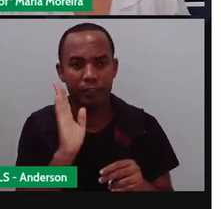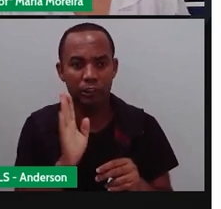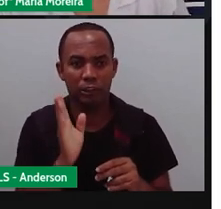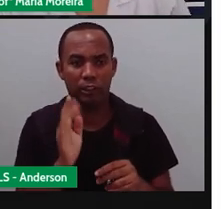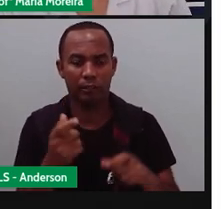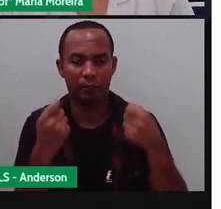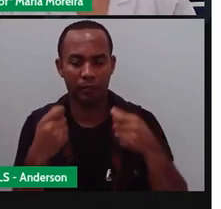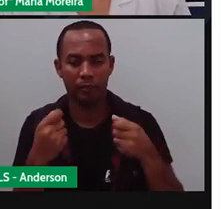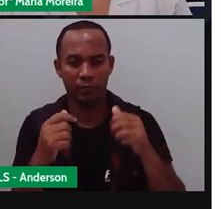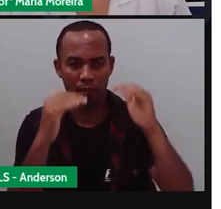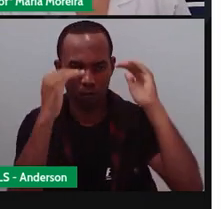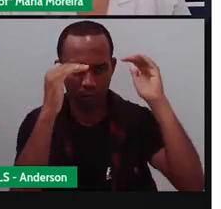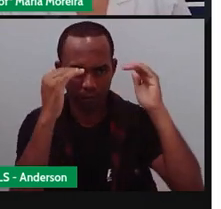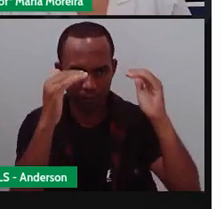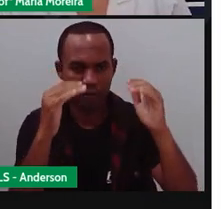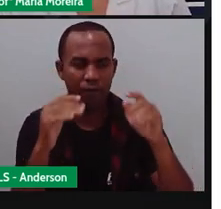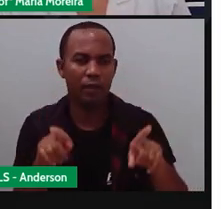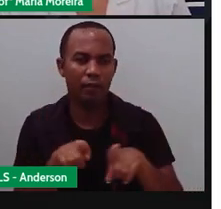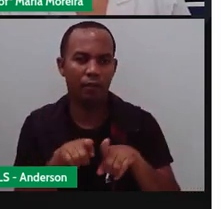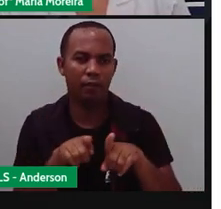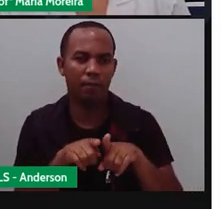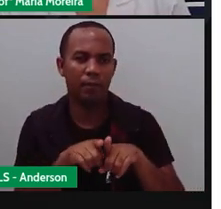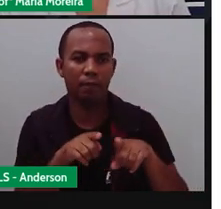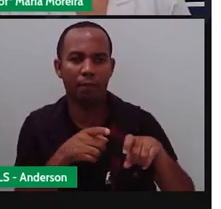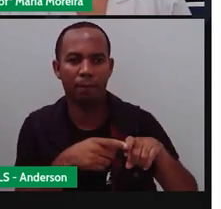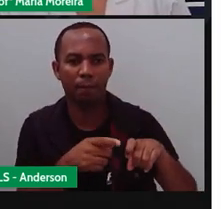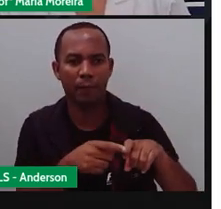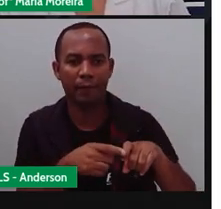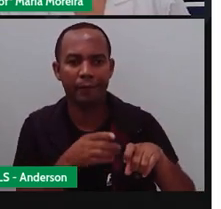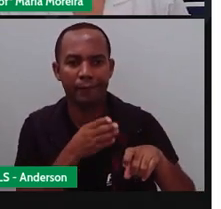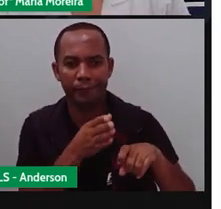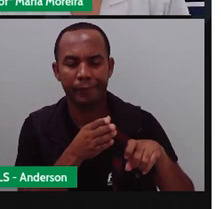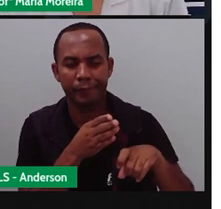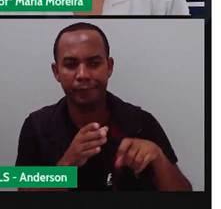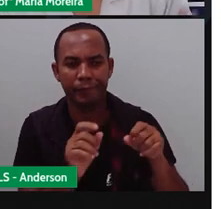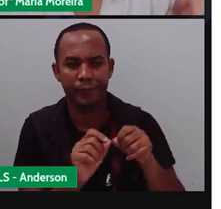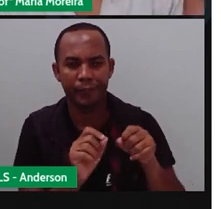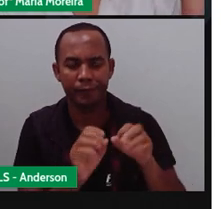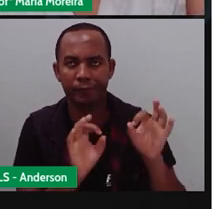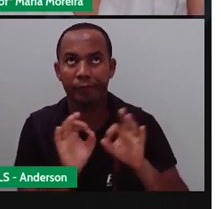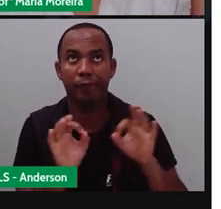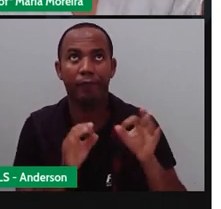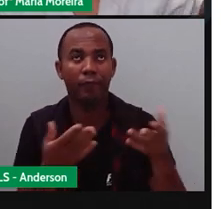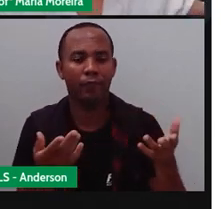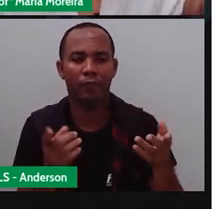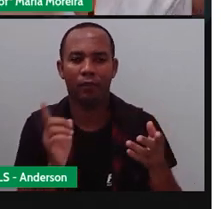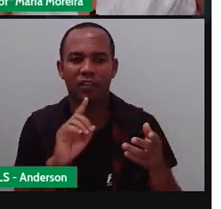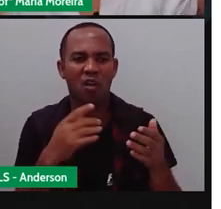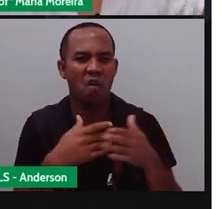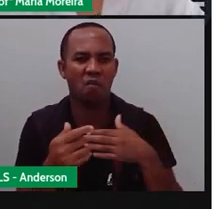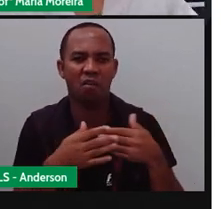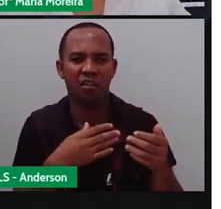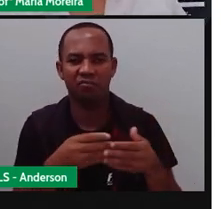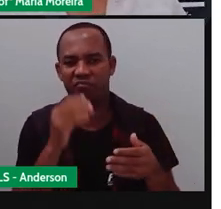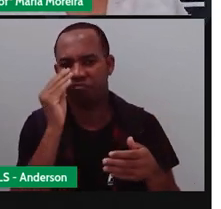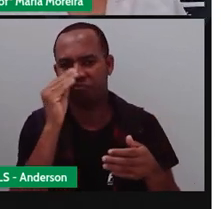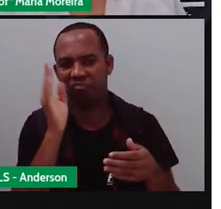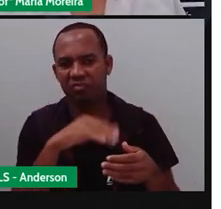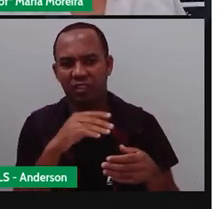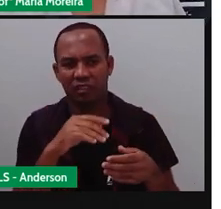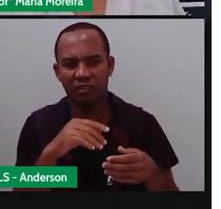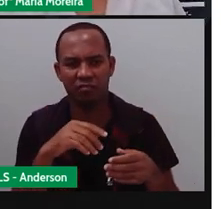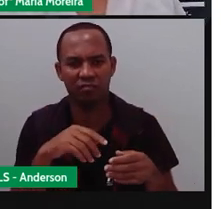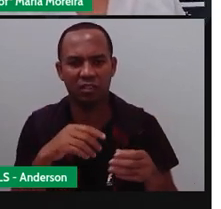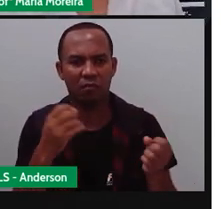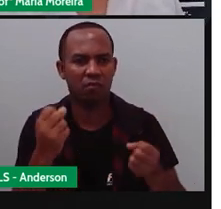a serem cumpridas exames médicos né a serem feitos então não ah ah eu vou ali achei o pato bonito não